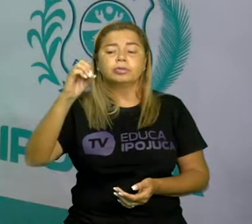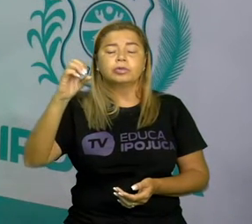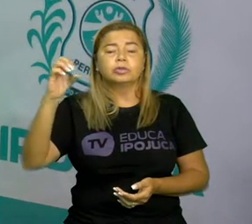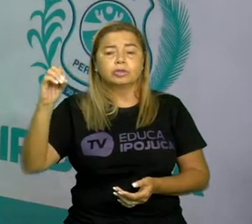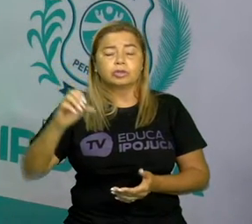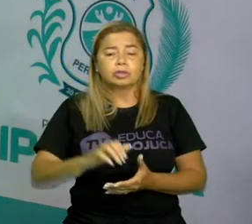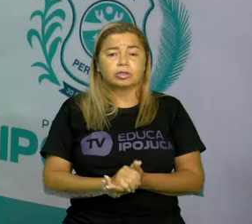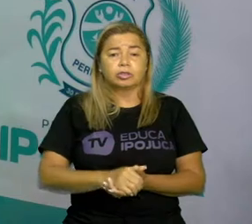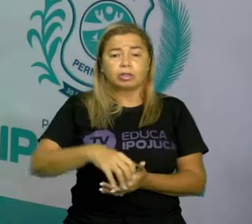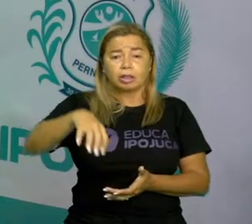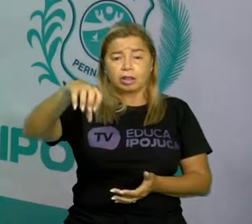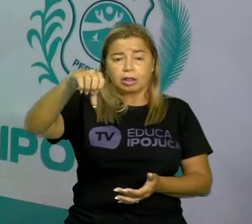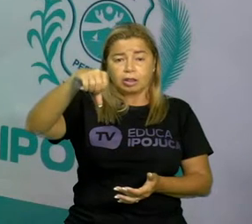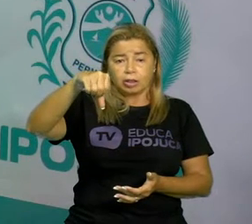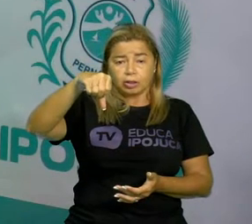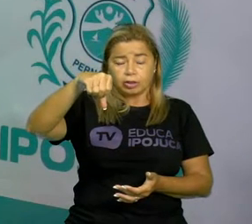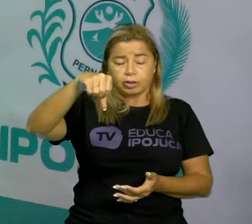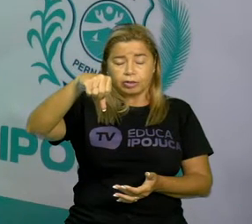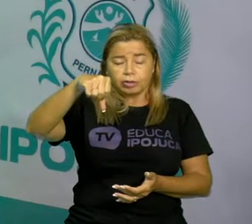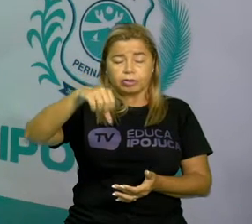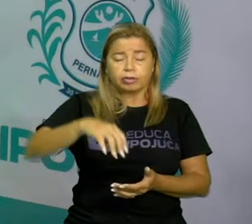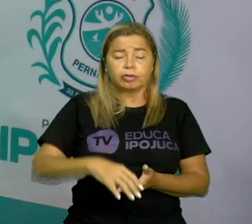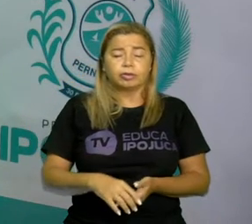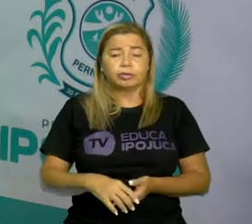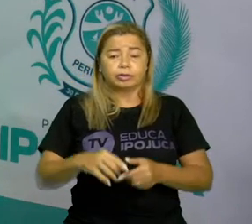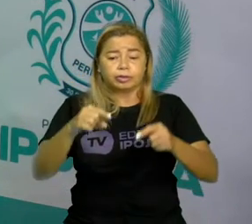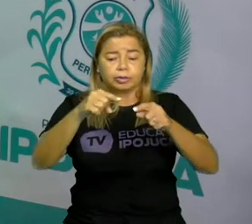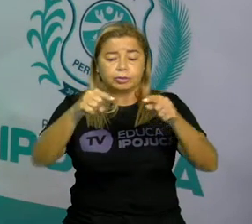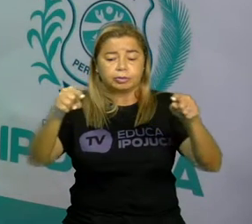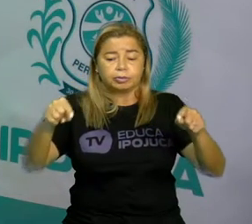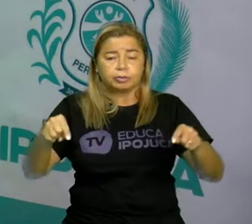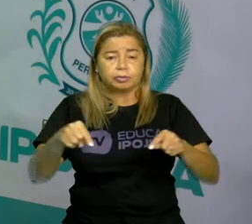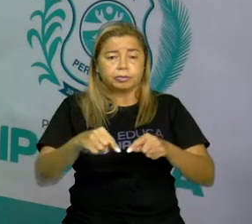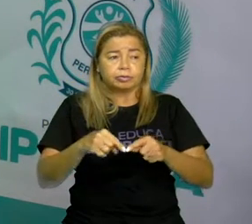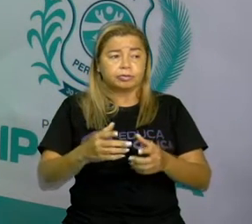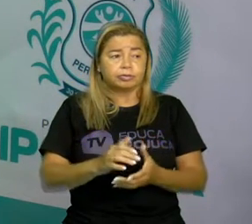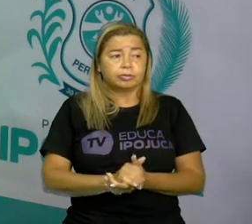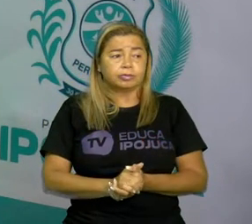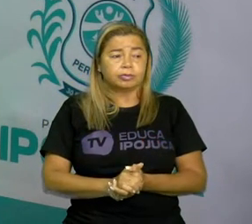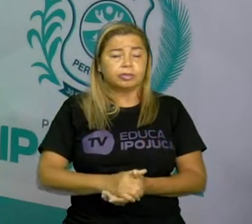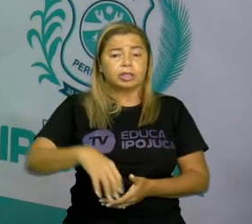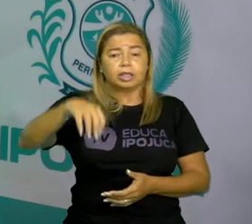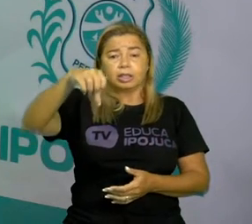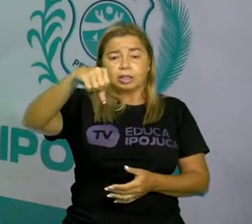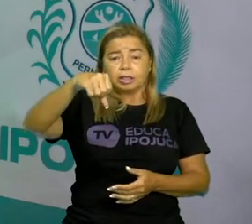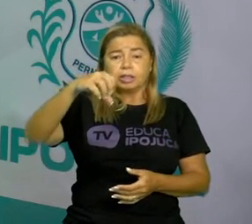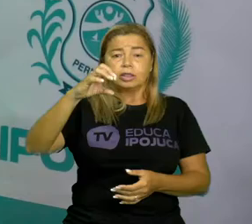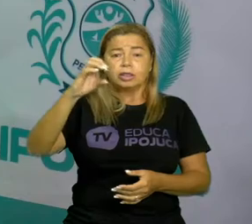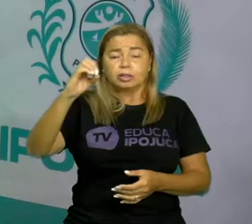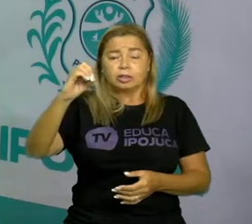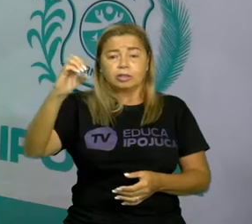nove placas. Aqui a gente vai apresentar nove, mas vai ser 900.